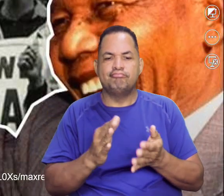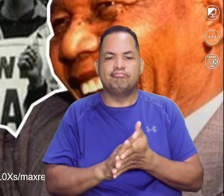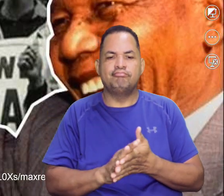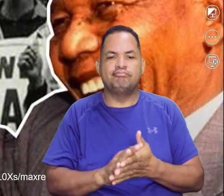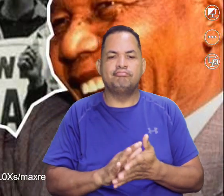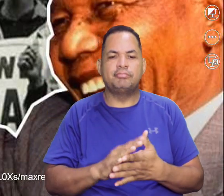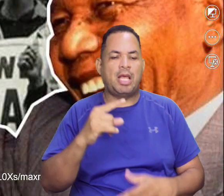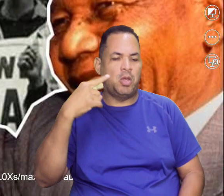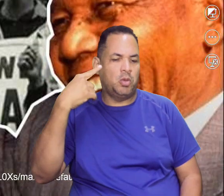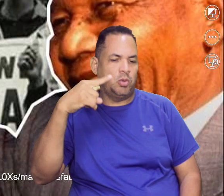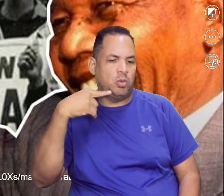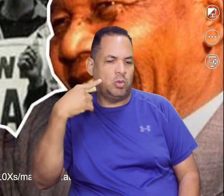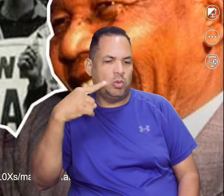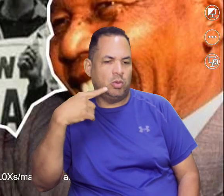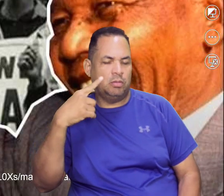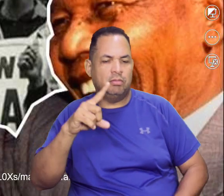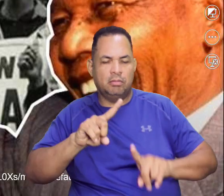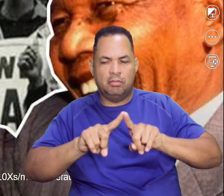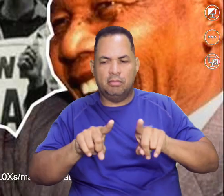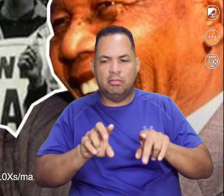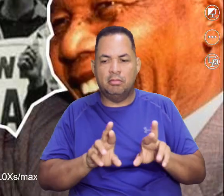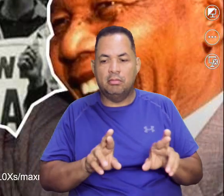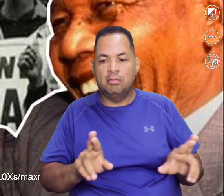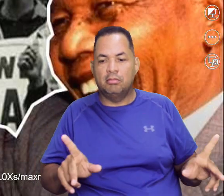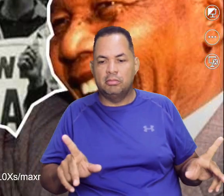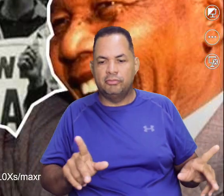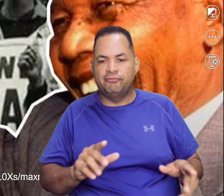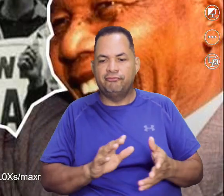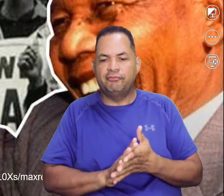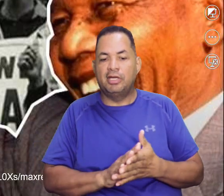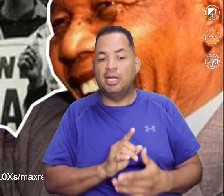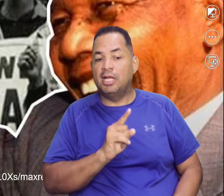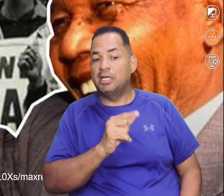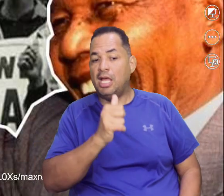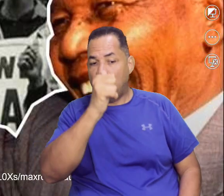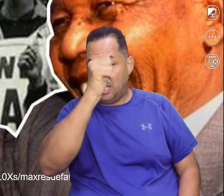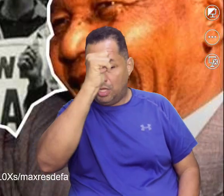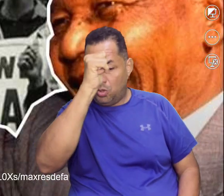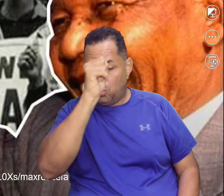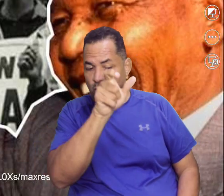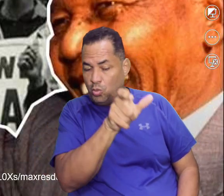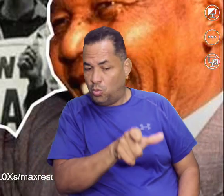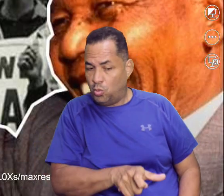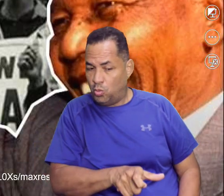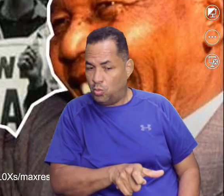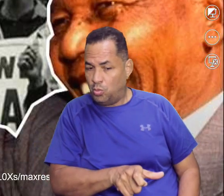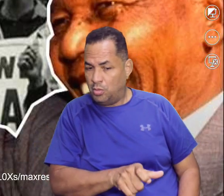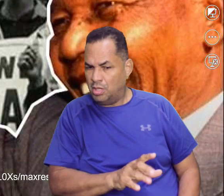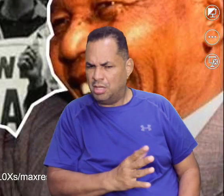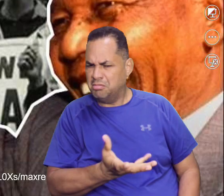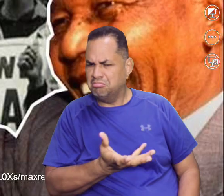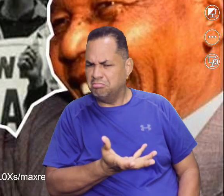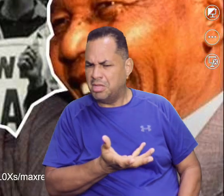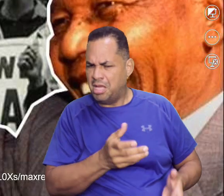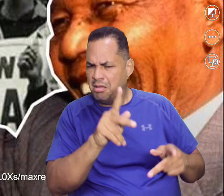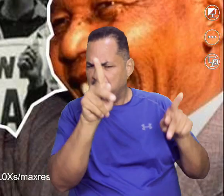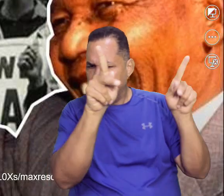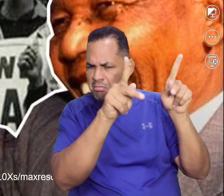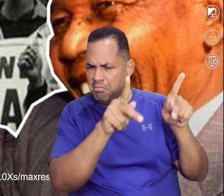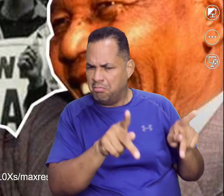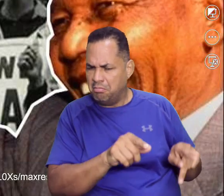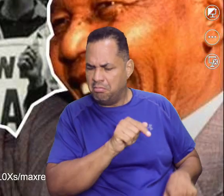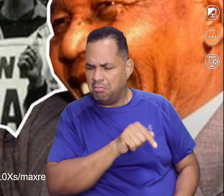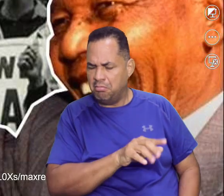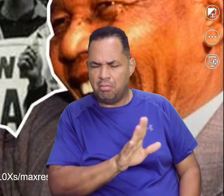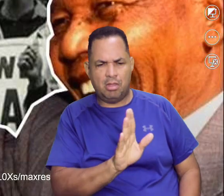era um advogado, só que diferente do Gandhi, ele não vai pregar a pacificação. Ele